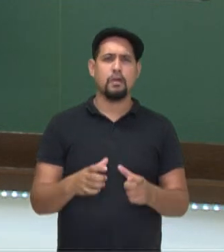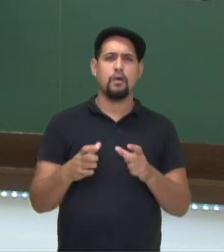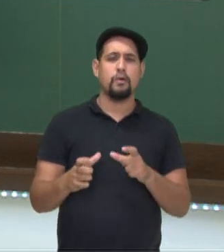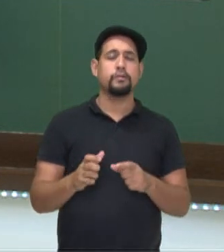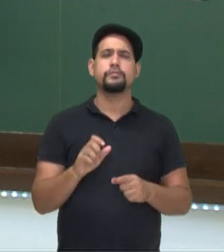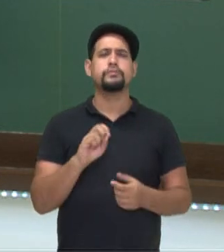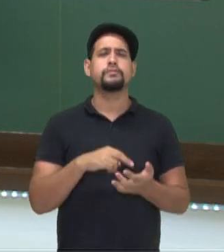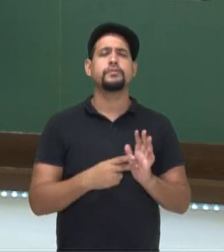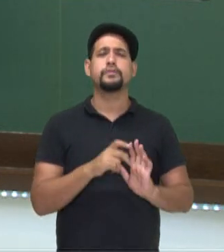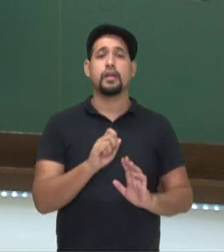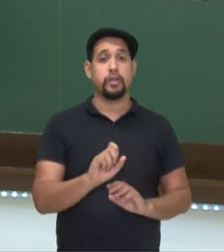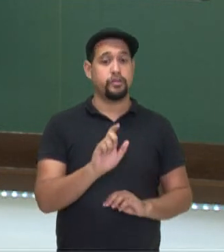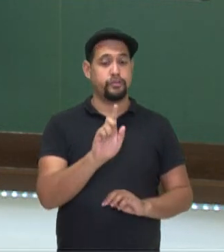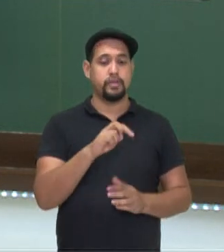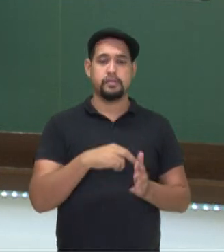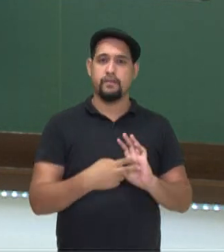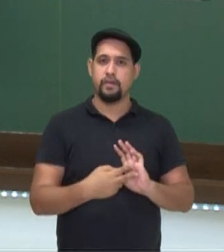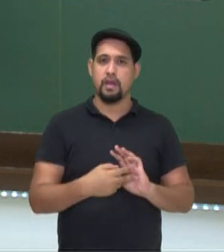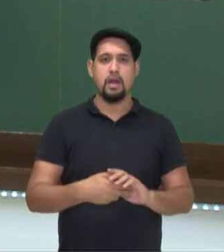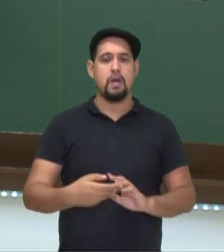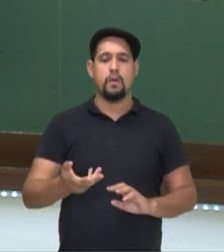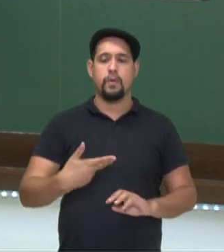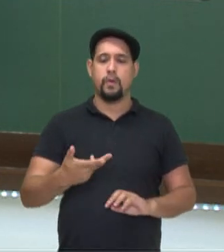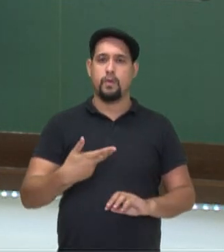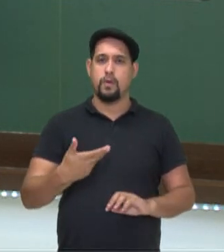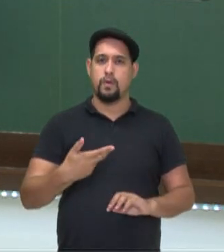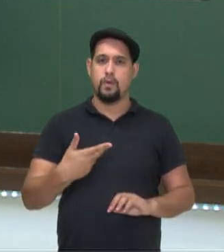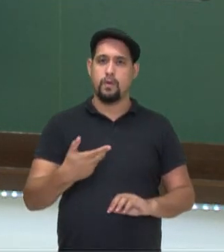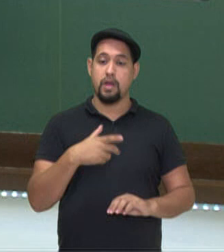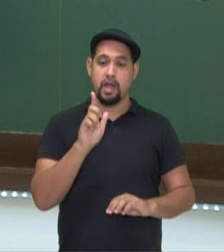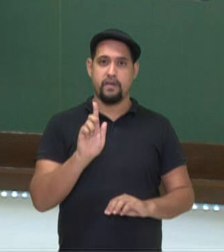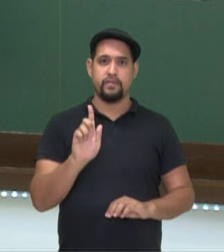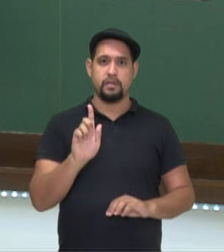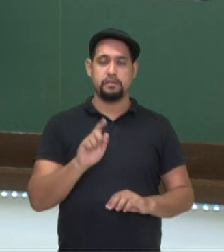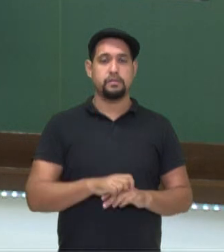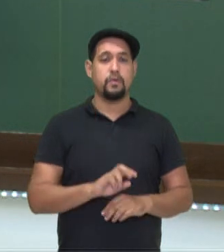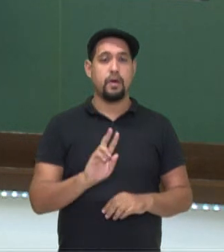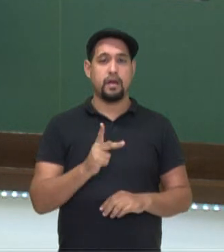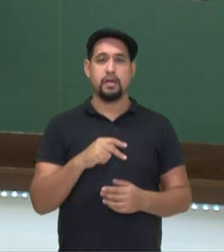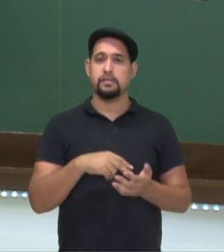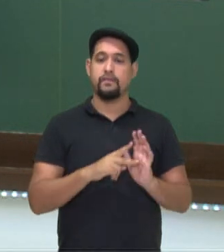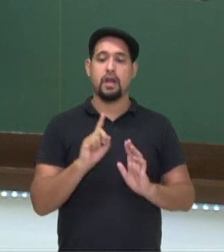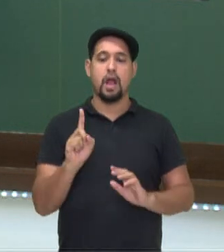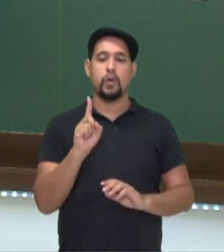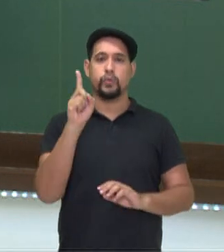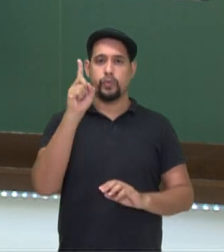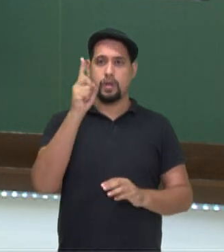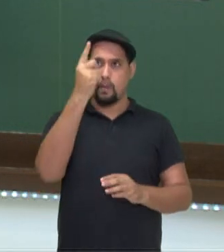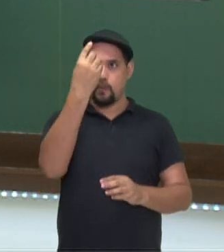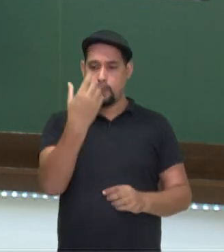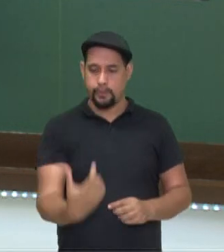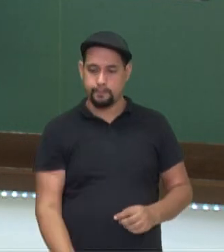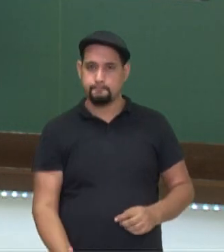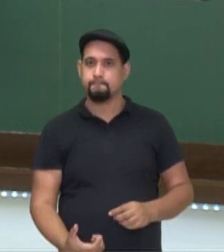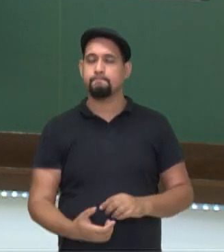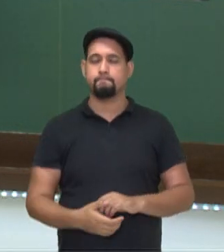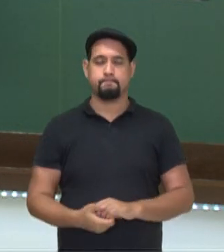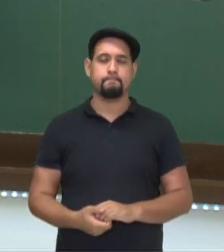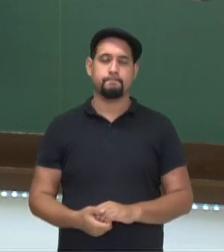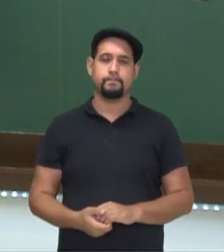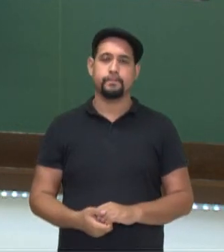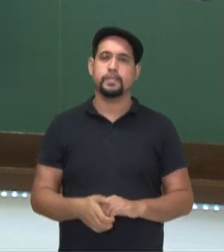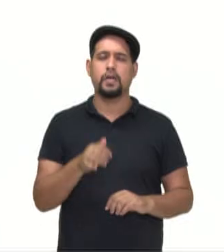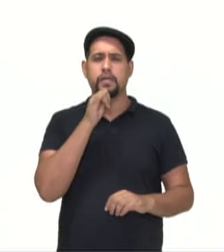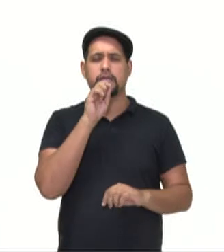o g é a aceleração da gravidade e o h é a altura de queda. Tá?